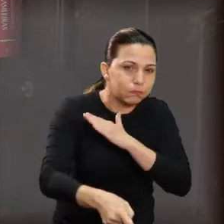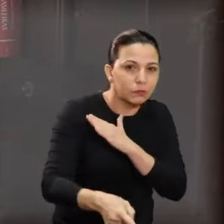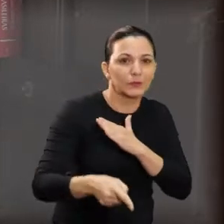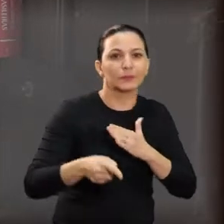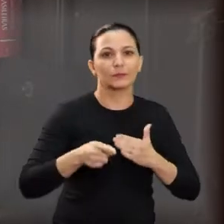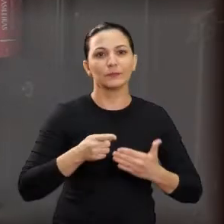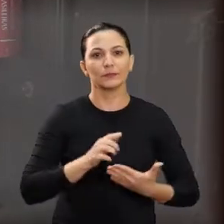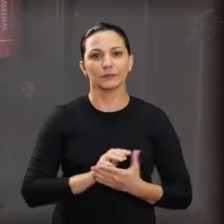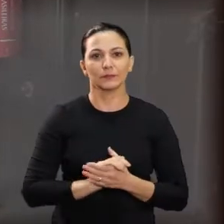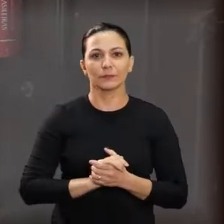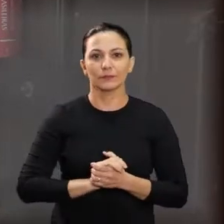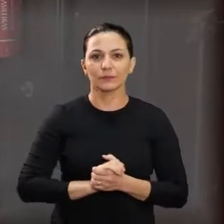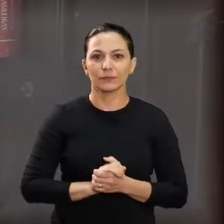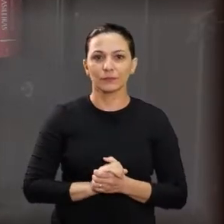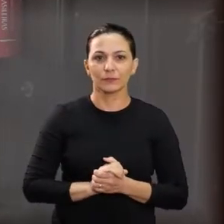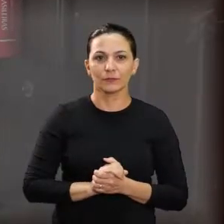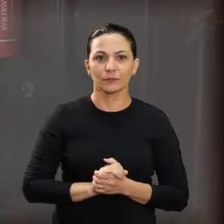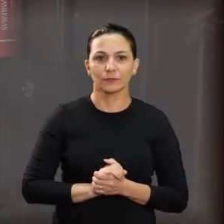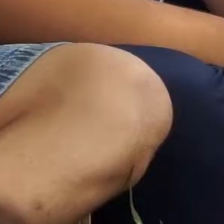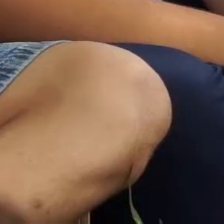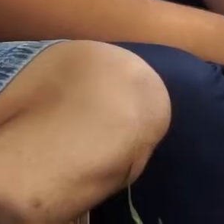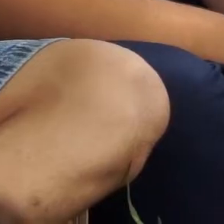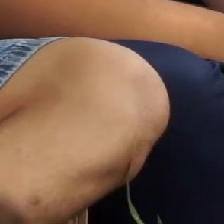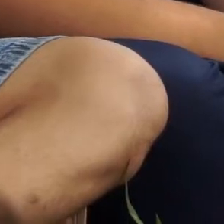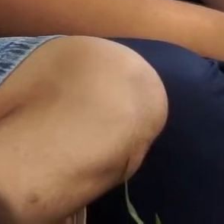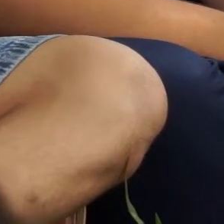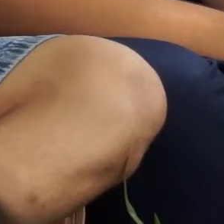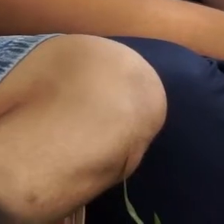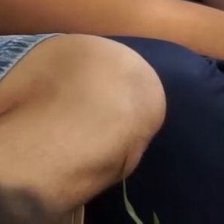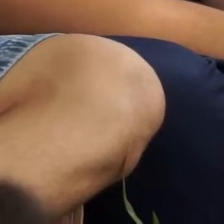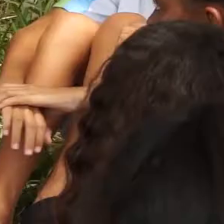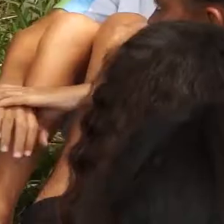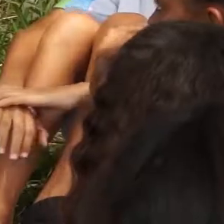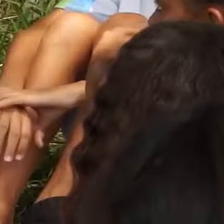estudar a fundo para poder discutir isso na literatura.